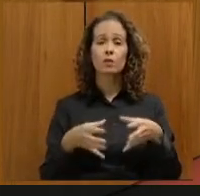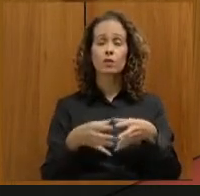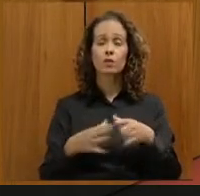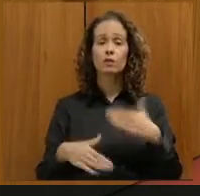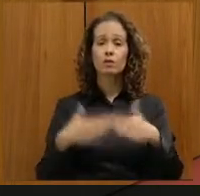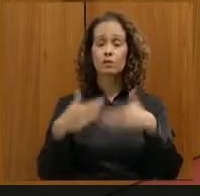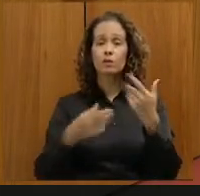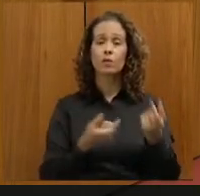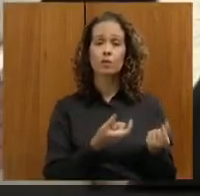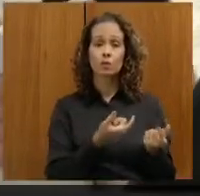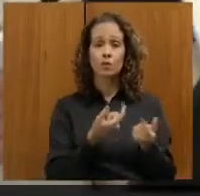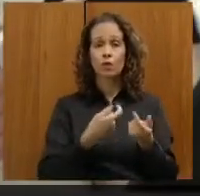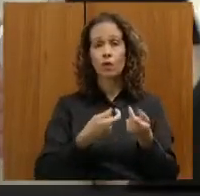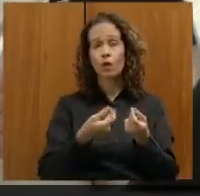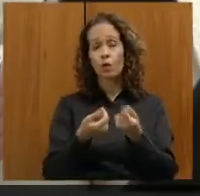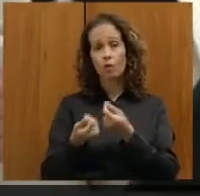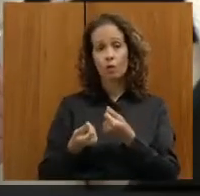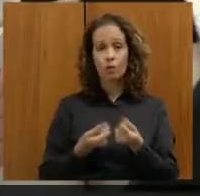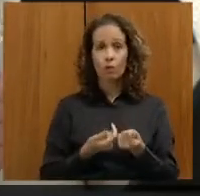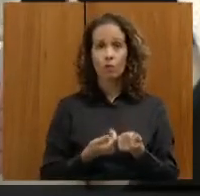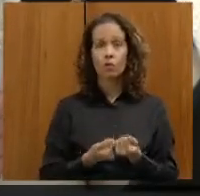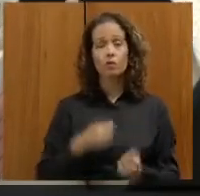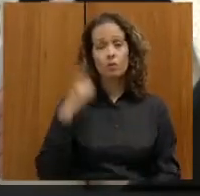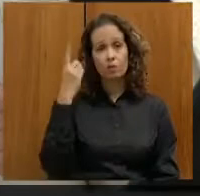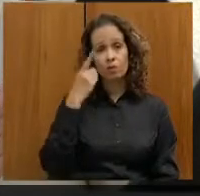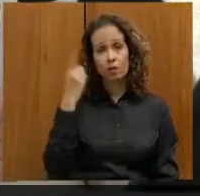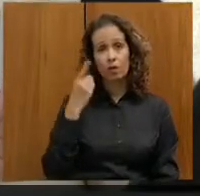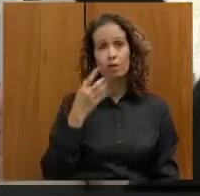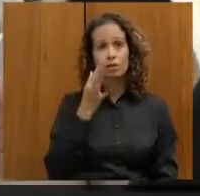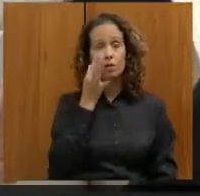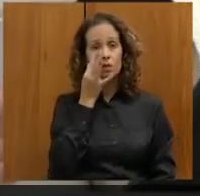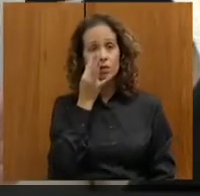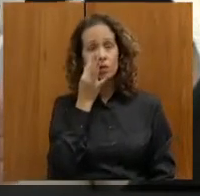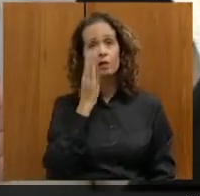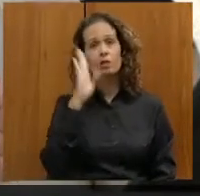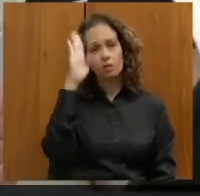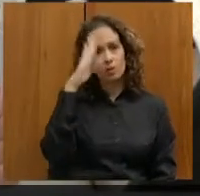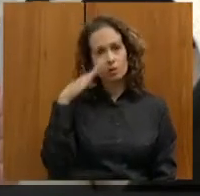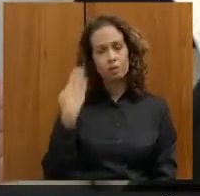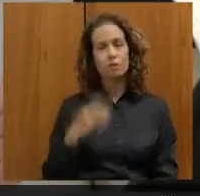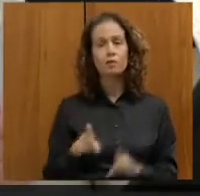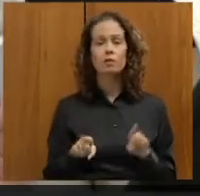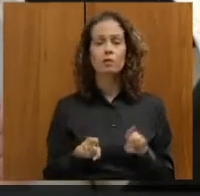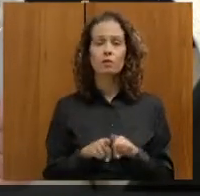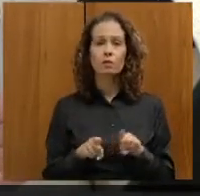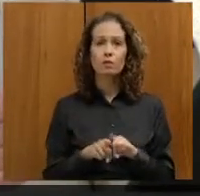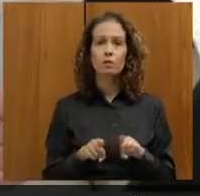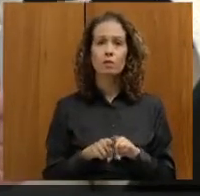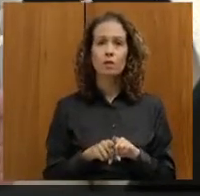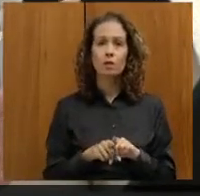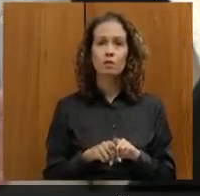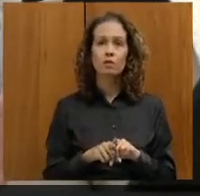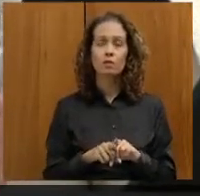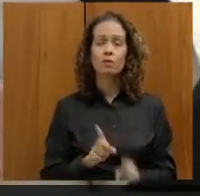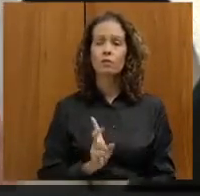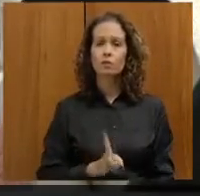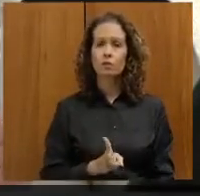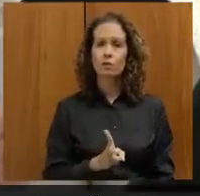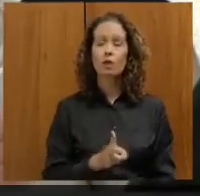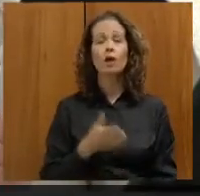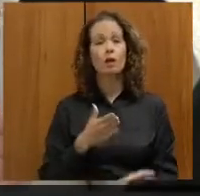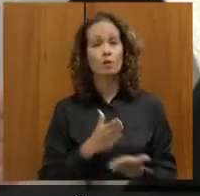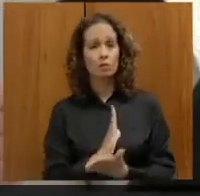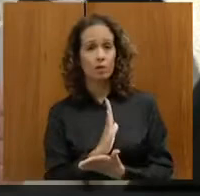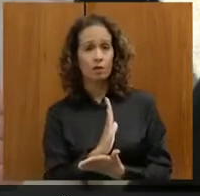econômico os deputados presentes mas Deputado Beatriz Cerqueira que